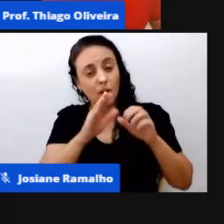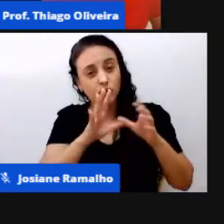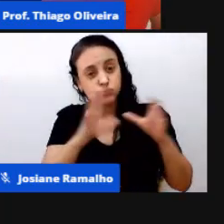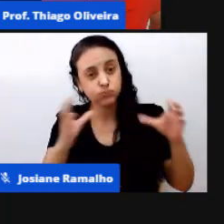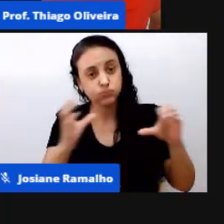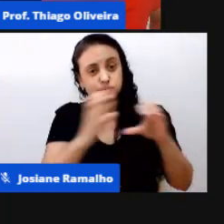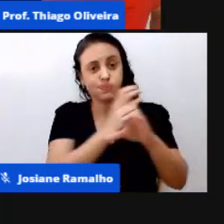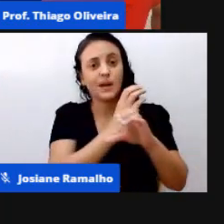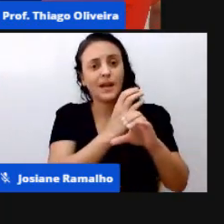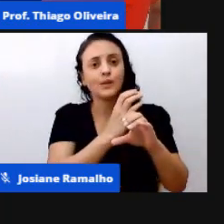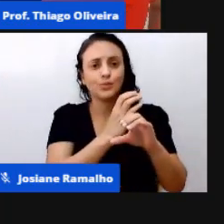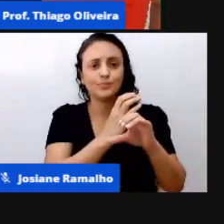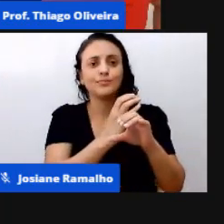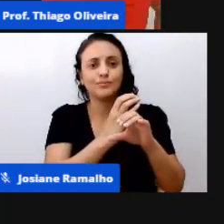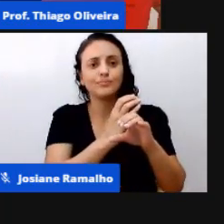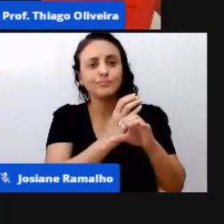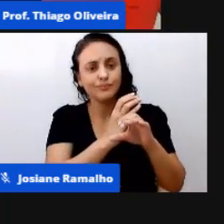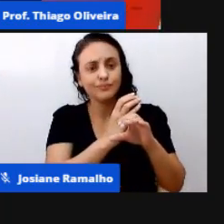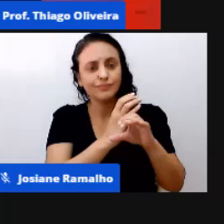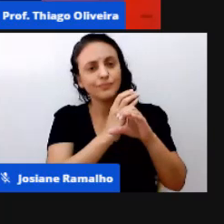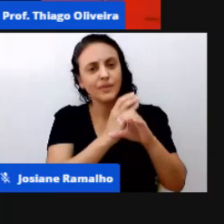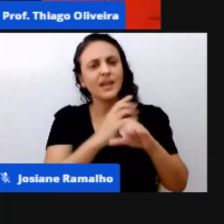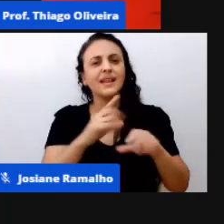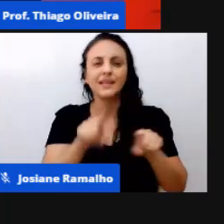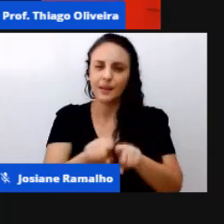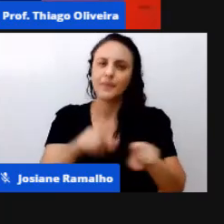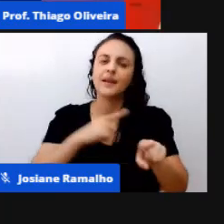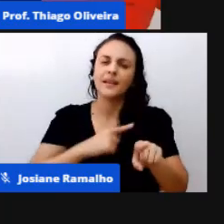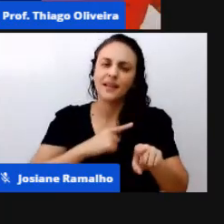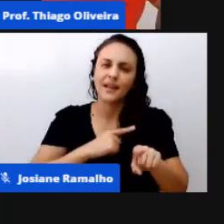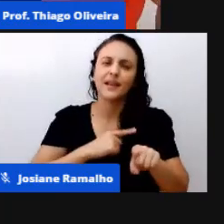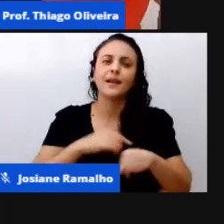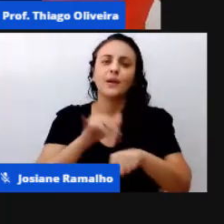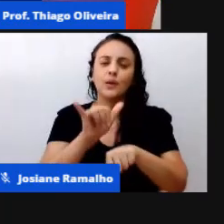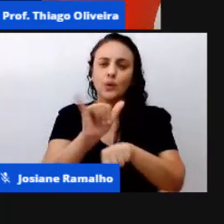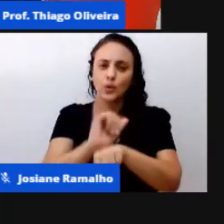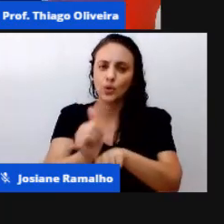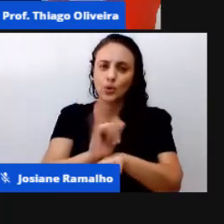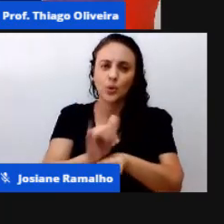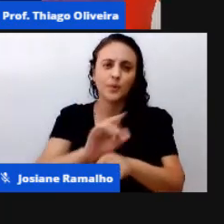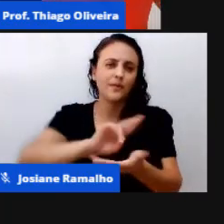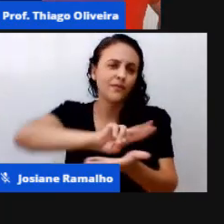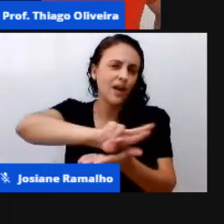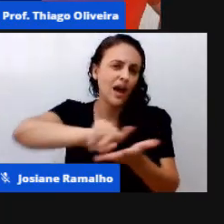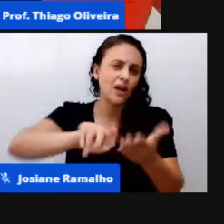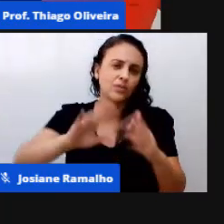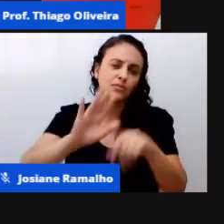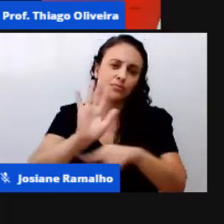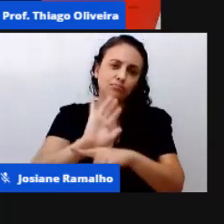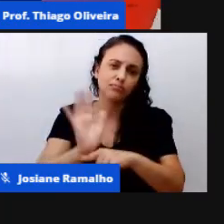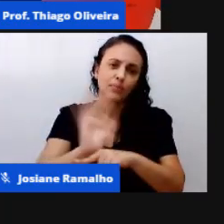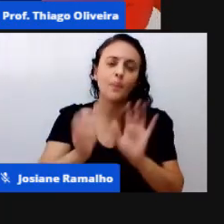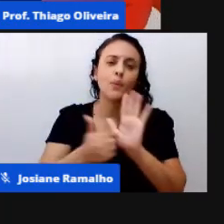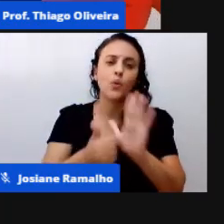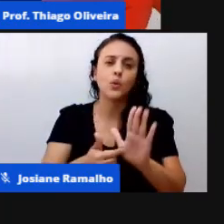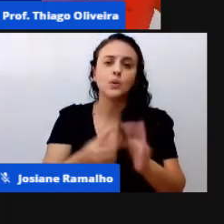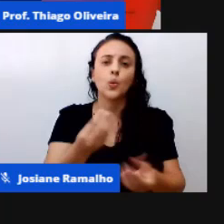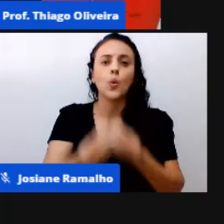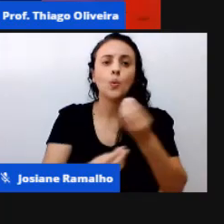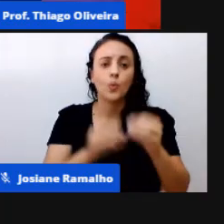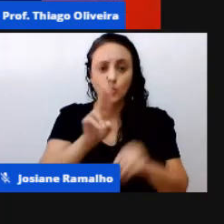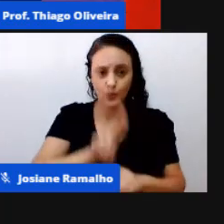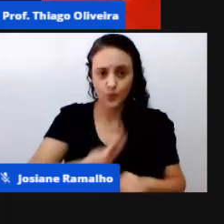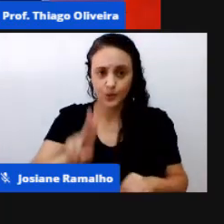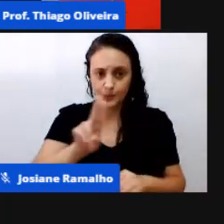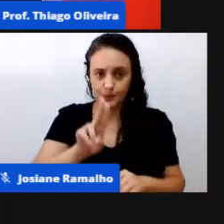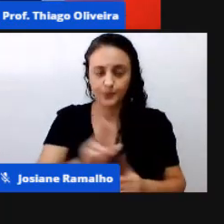vários professores ensinando como utilizar o Microsoft Teams. Vale a pena também utilizar, talvez você